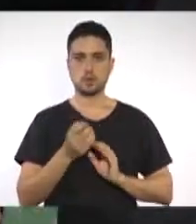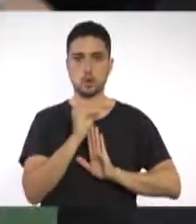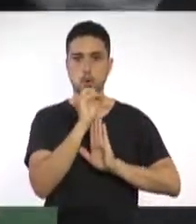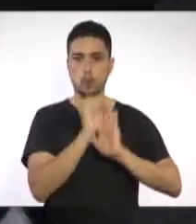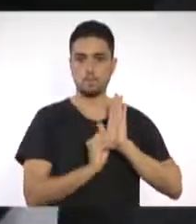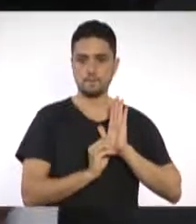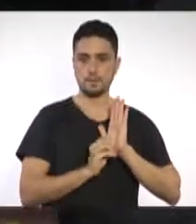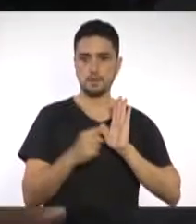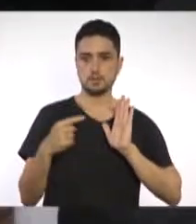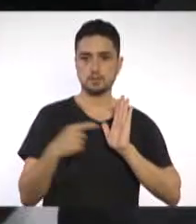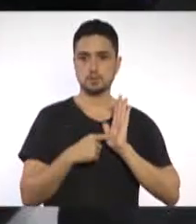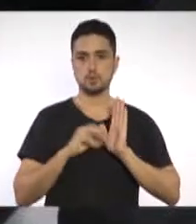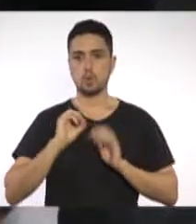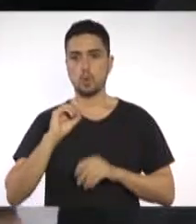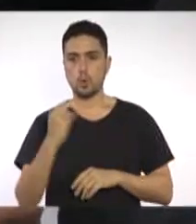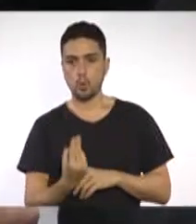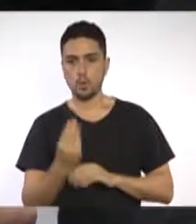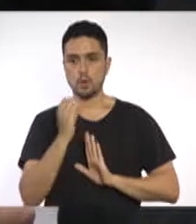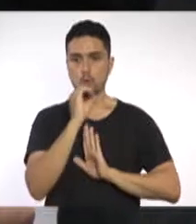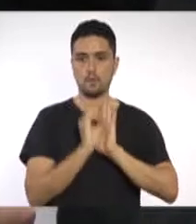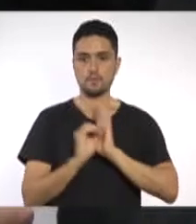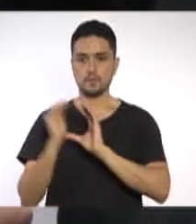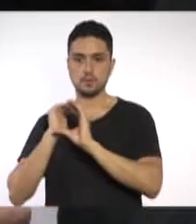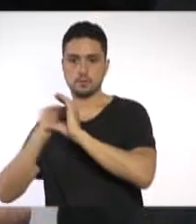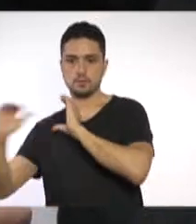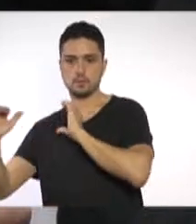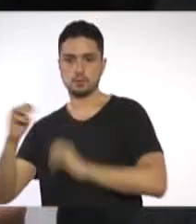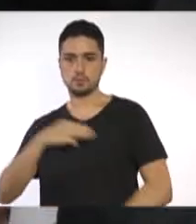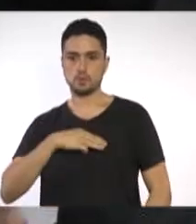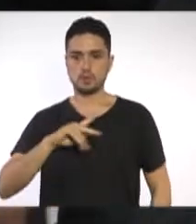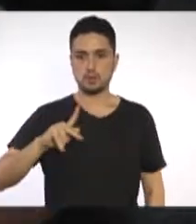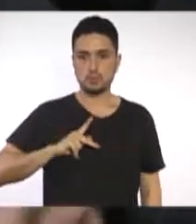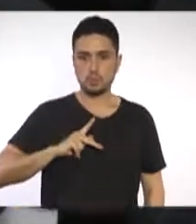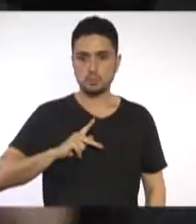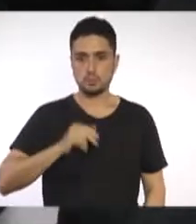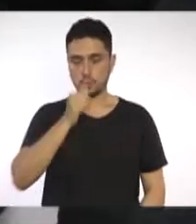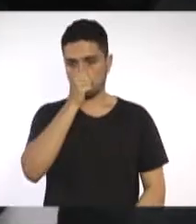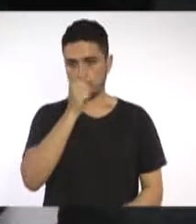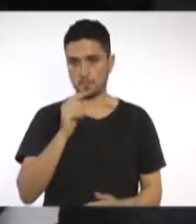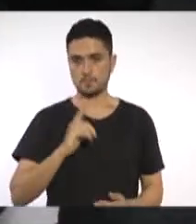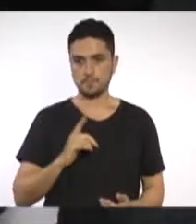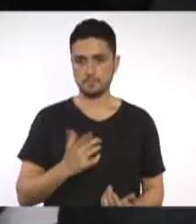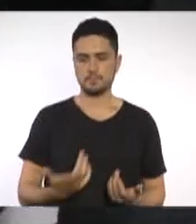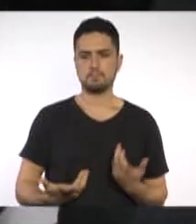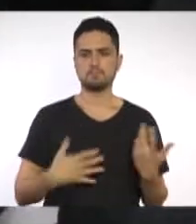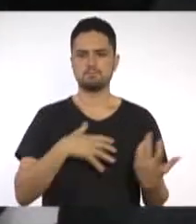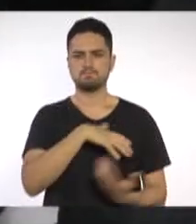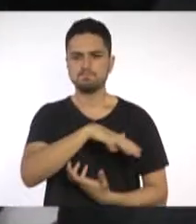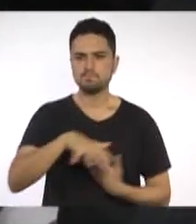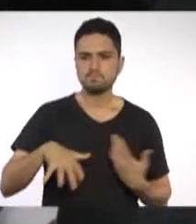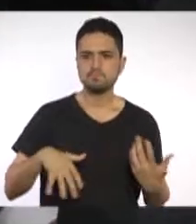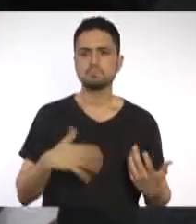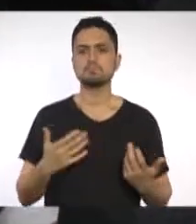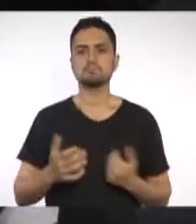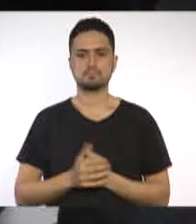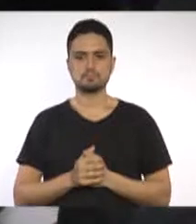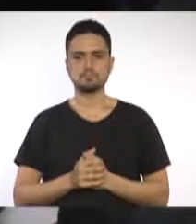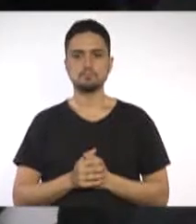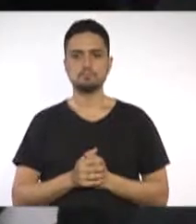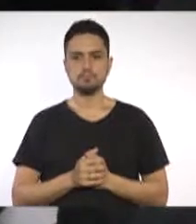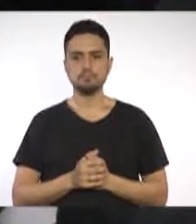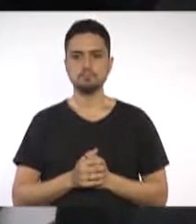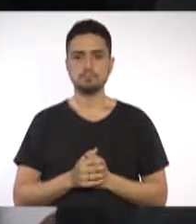ou um envio de ofício ao Ministério Público tão intempestivamente põe em risco